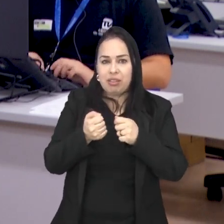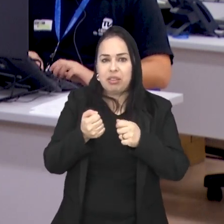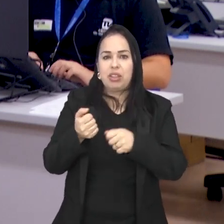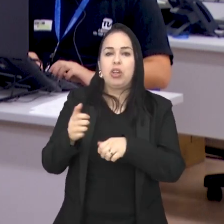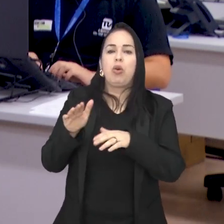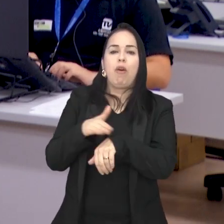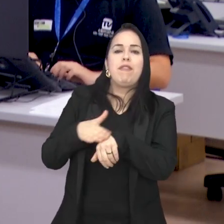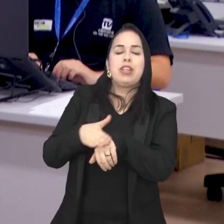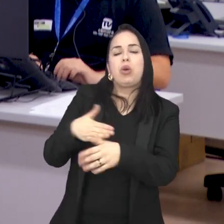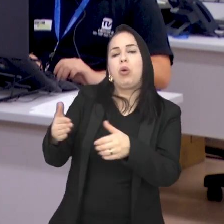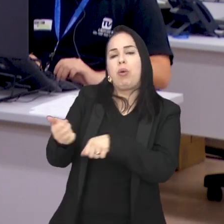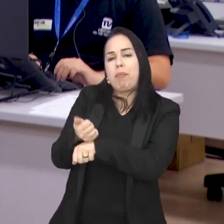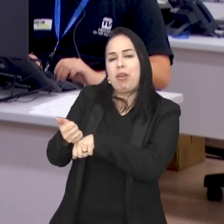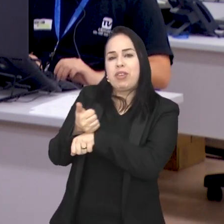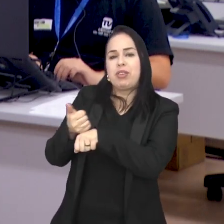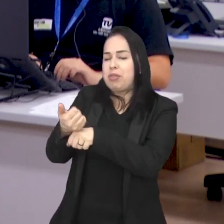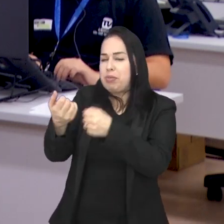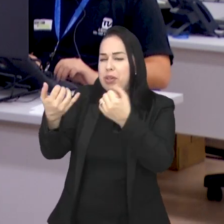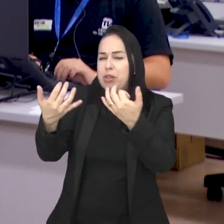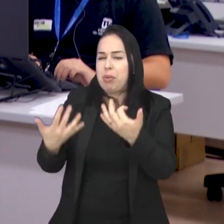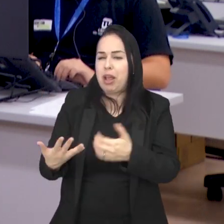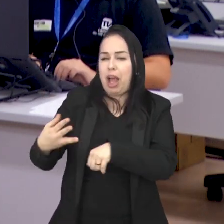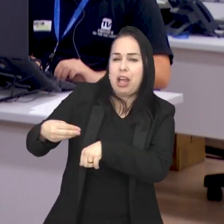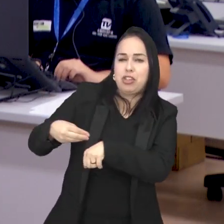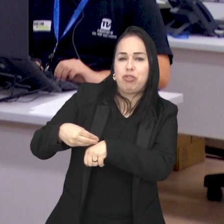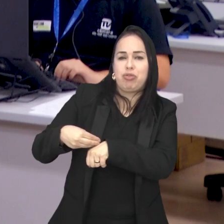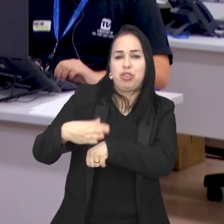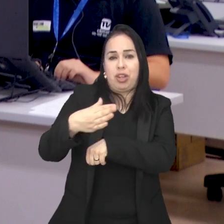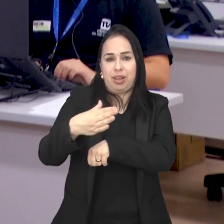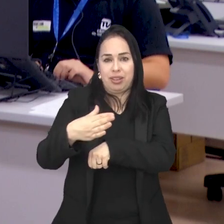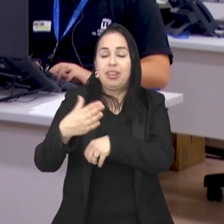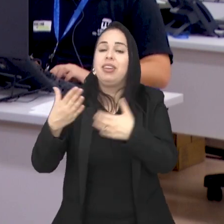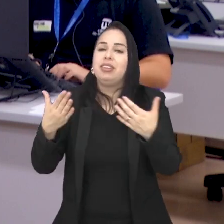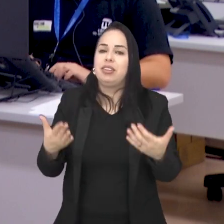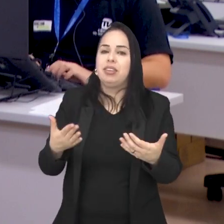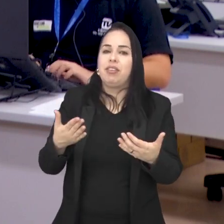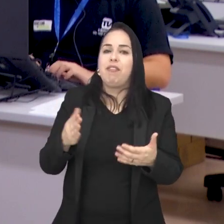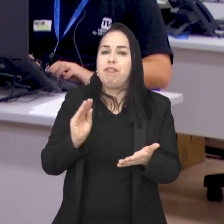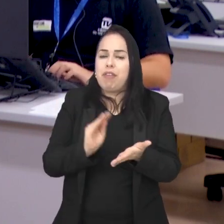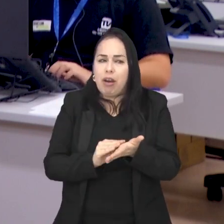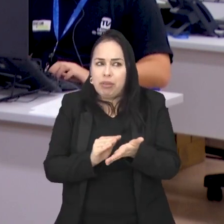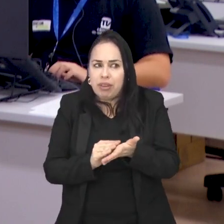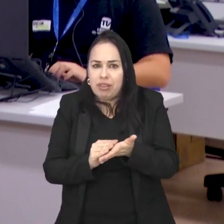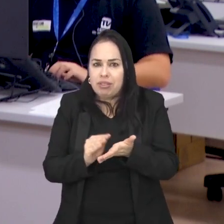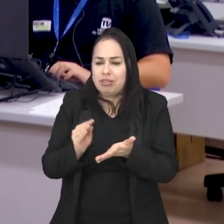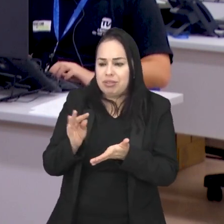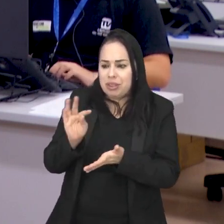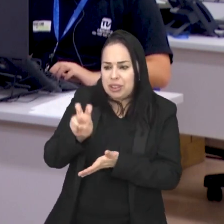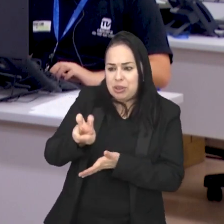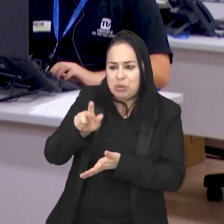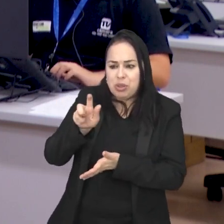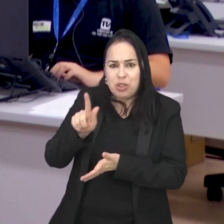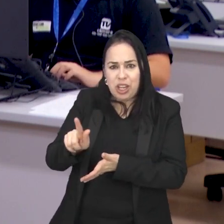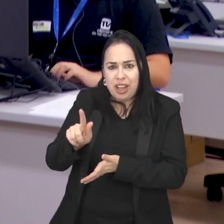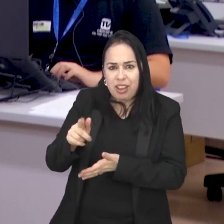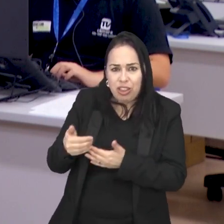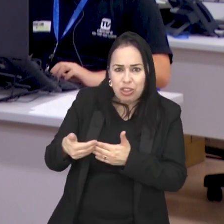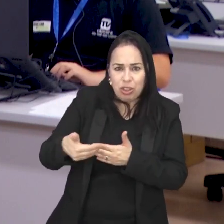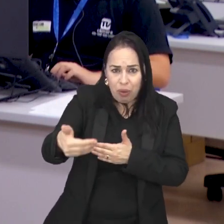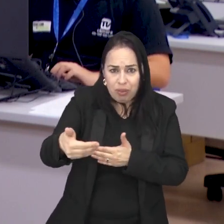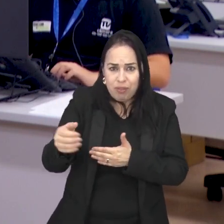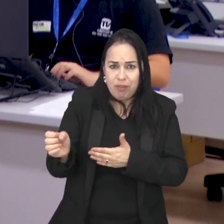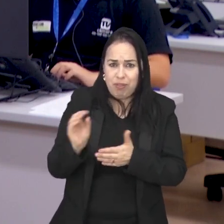nosso quadro Boletim Entrevista, conversou com um especialista que vai passar todas as informações para a gente. Será que falta muito para